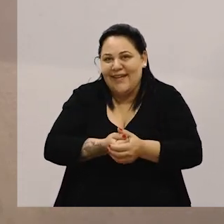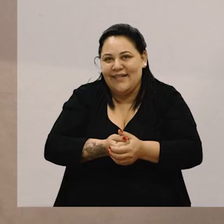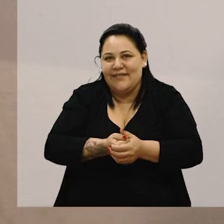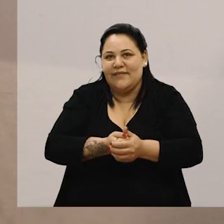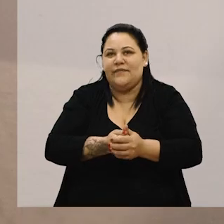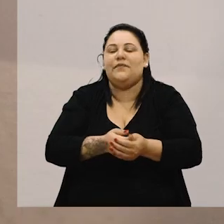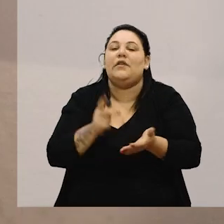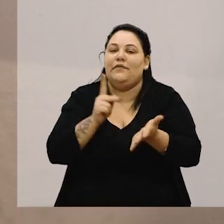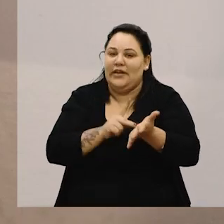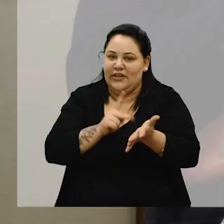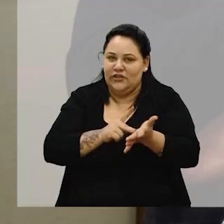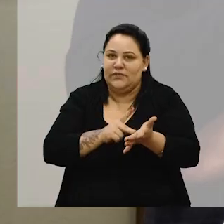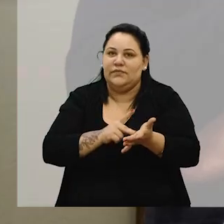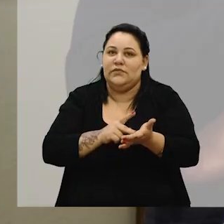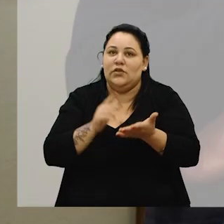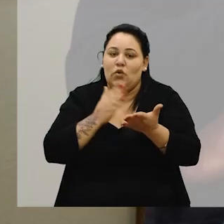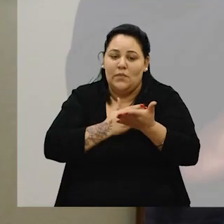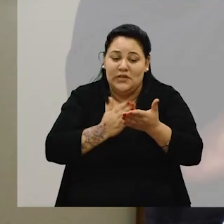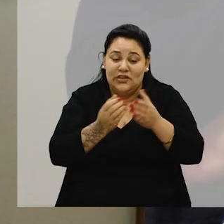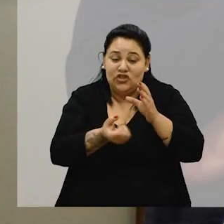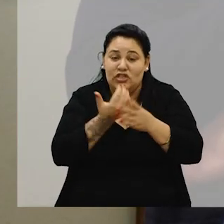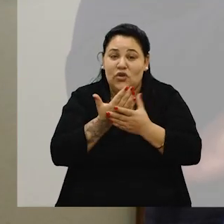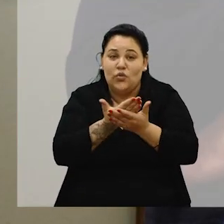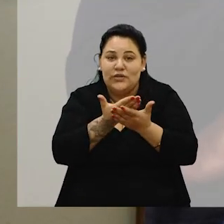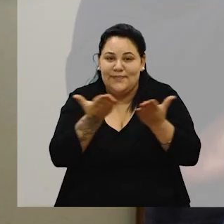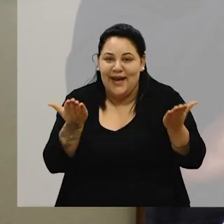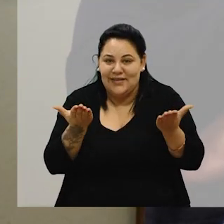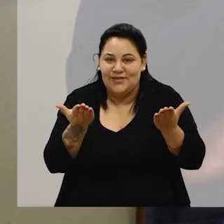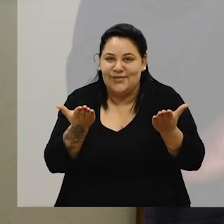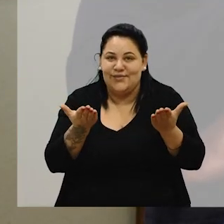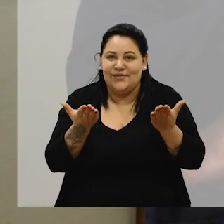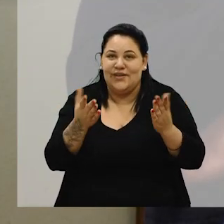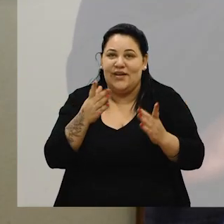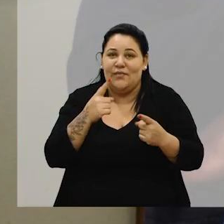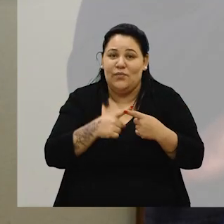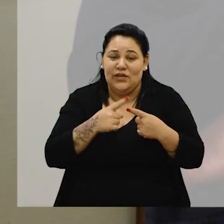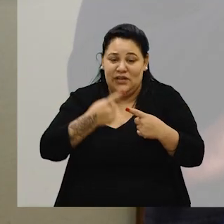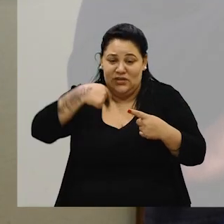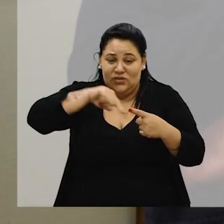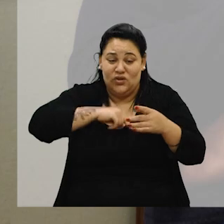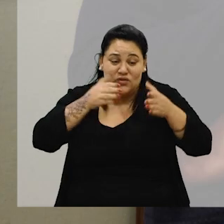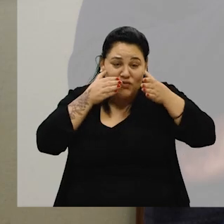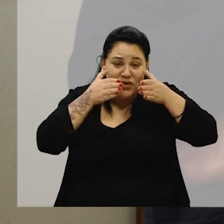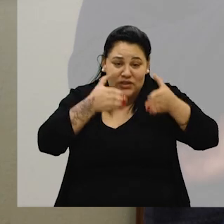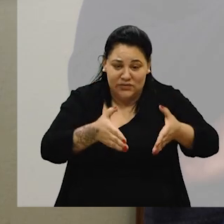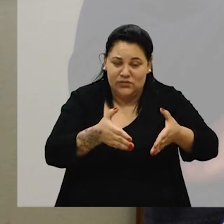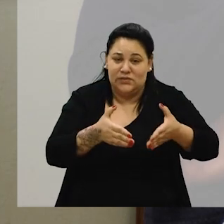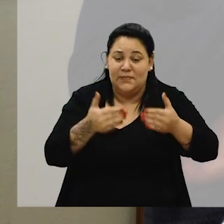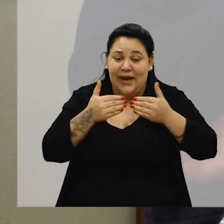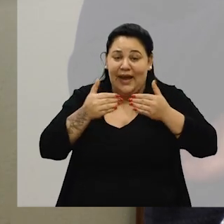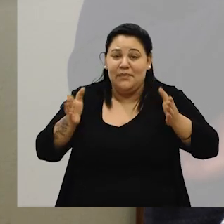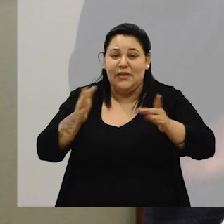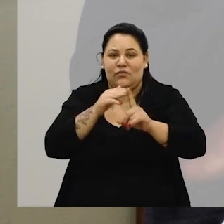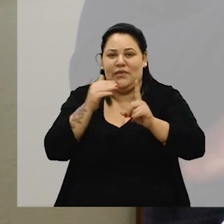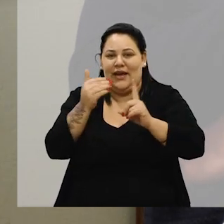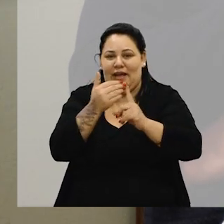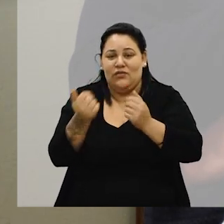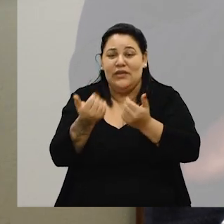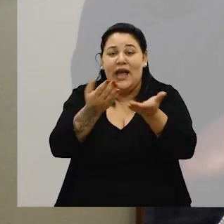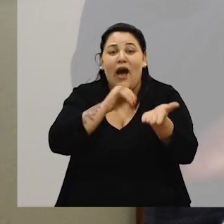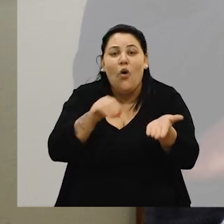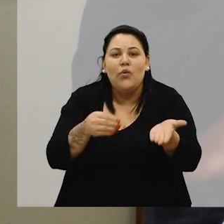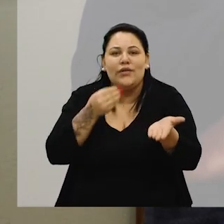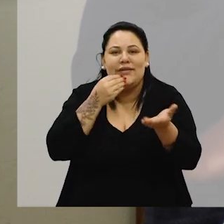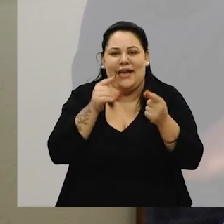isso. Desde que a gente concebeu a ideia de espaço, né, foi também focando na questão da abertura de